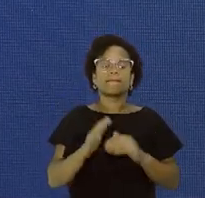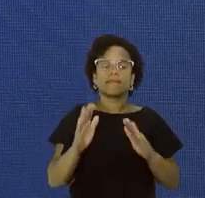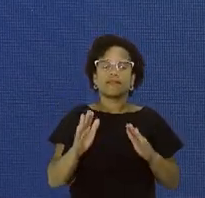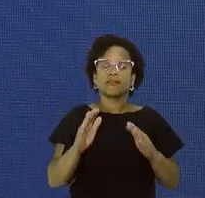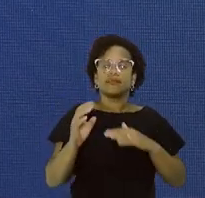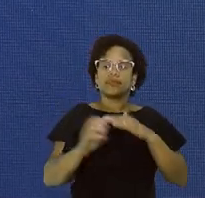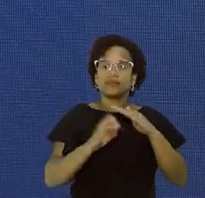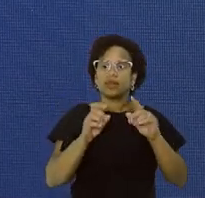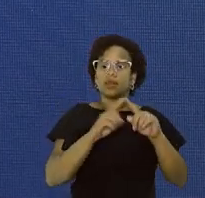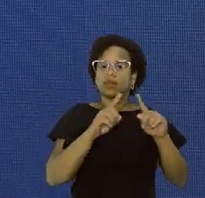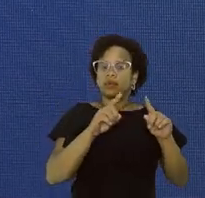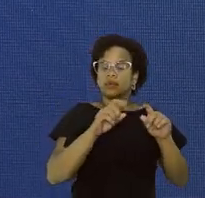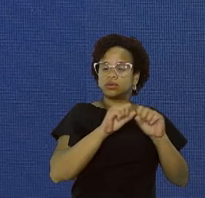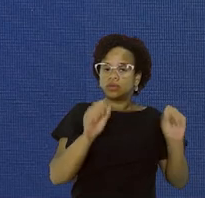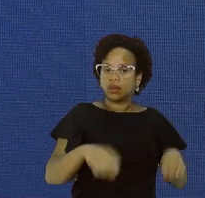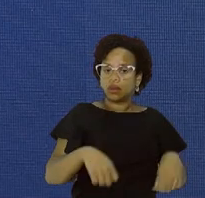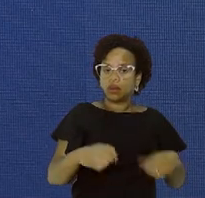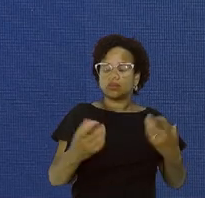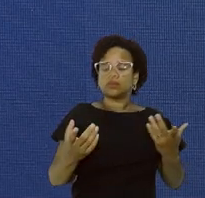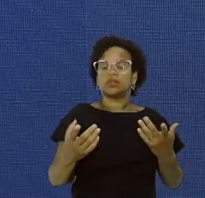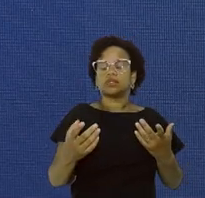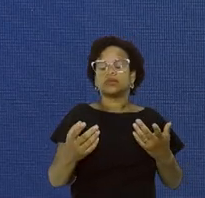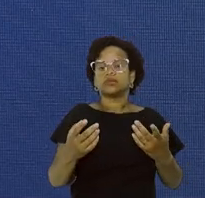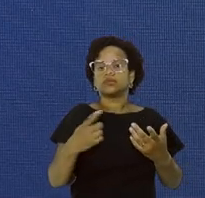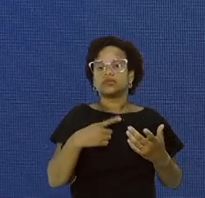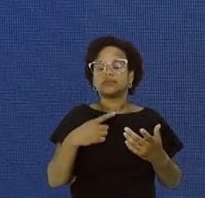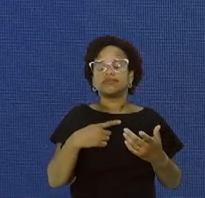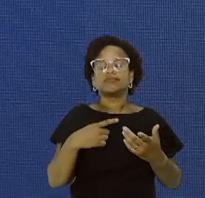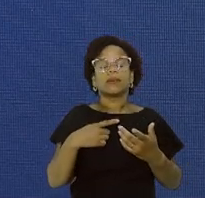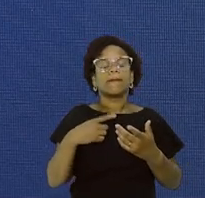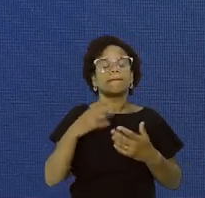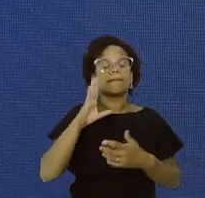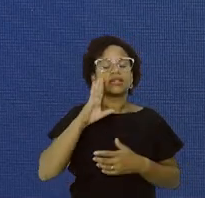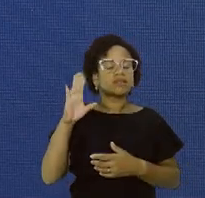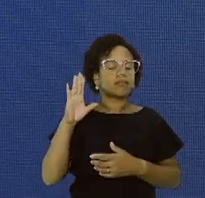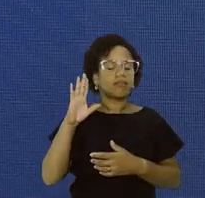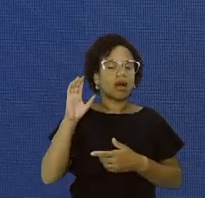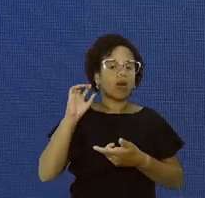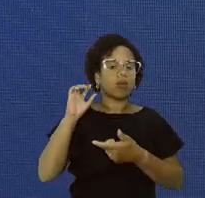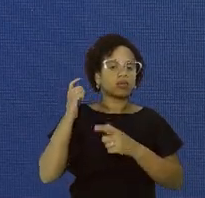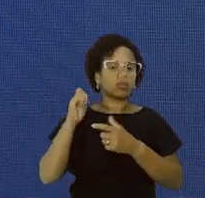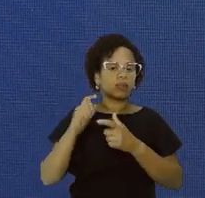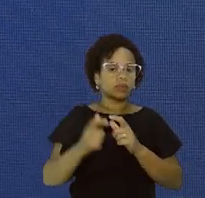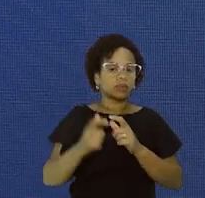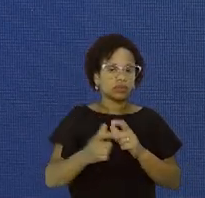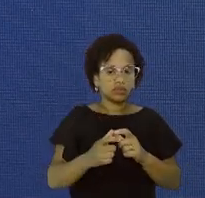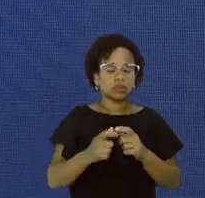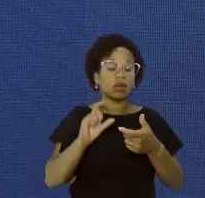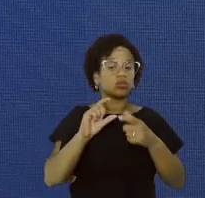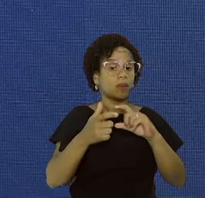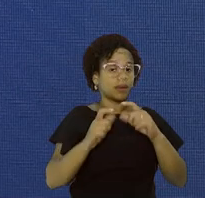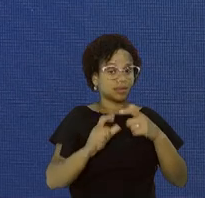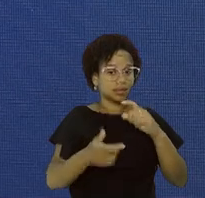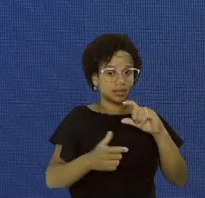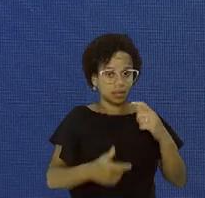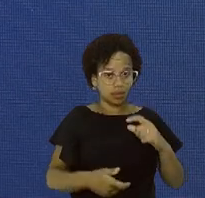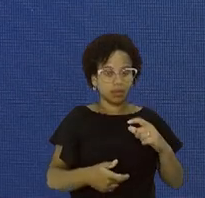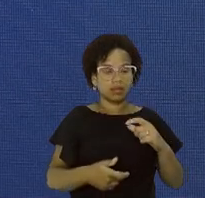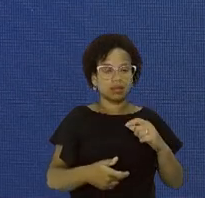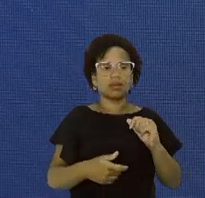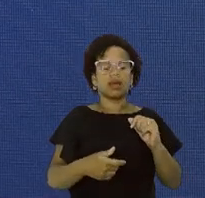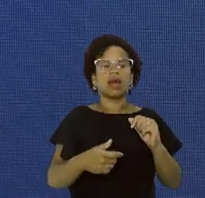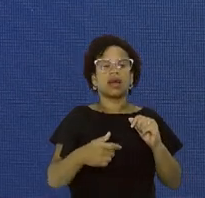mais de você de automatizar e integrar porque a inteligência artificial tá falando muito Agora nisso